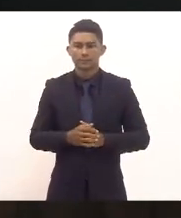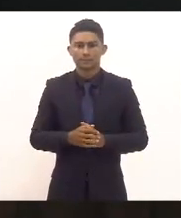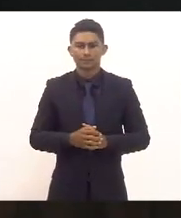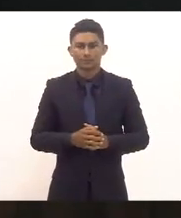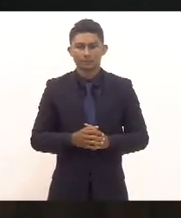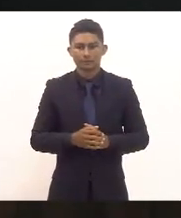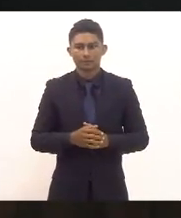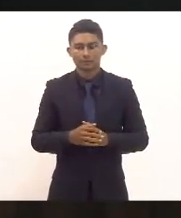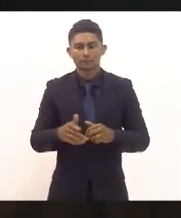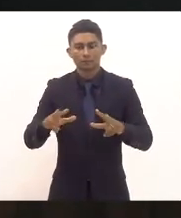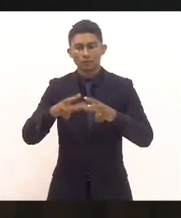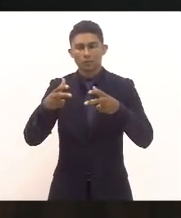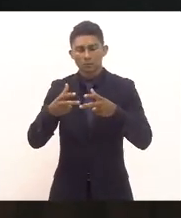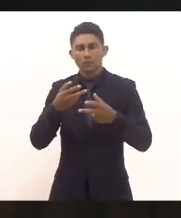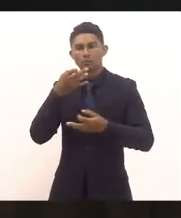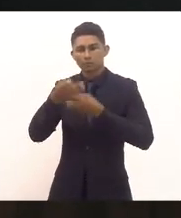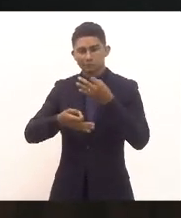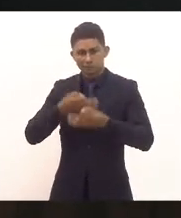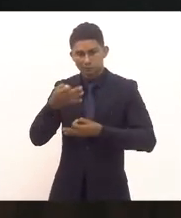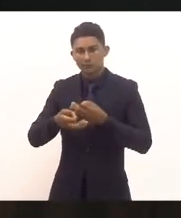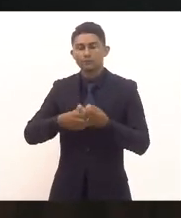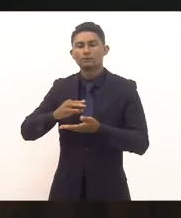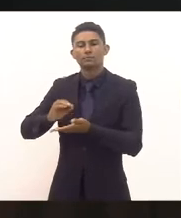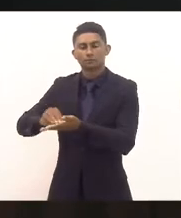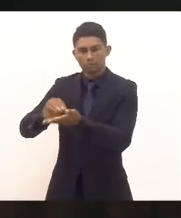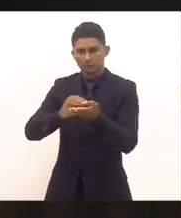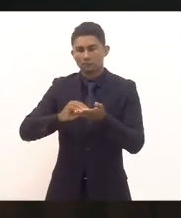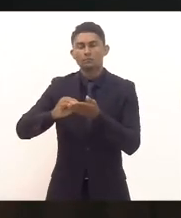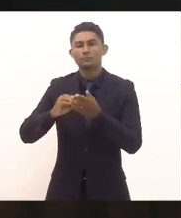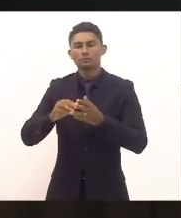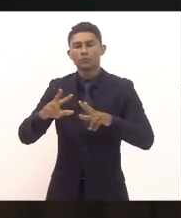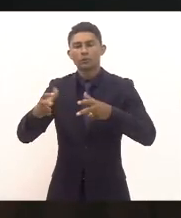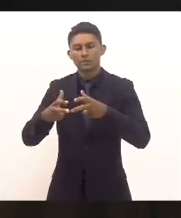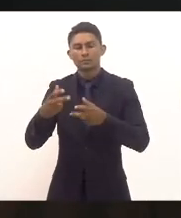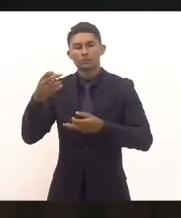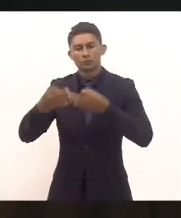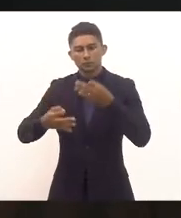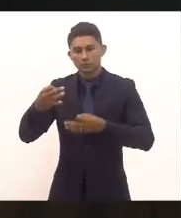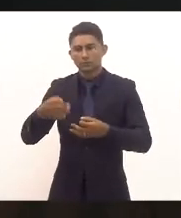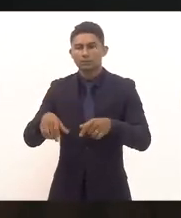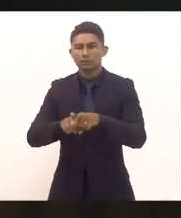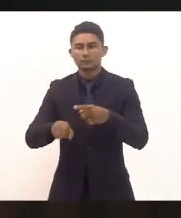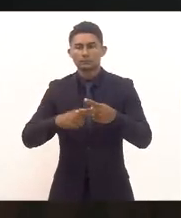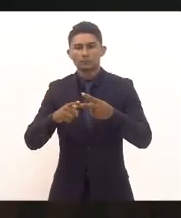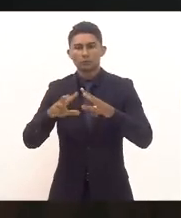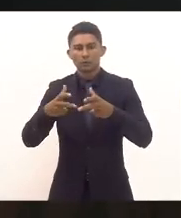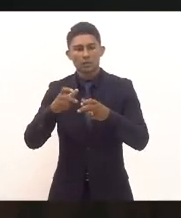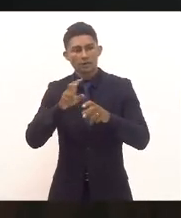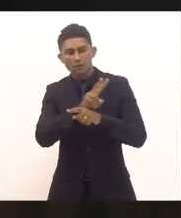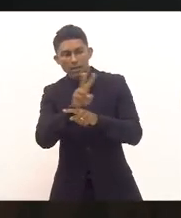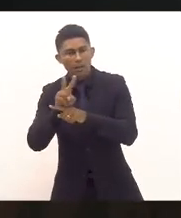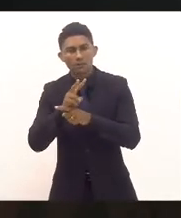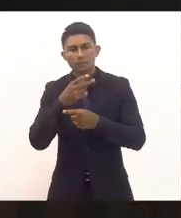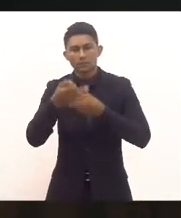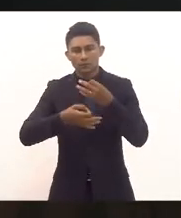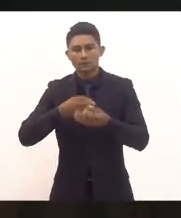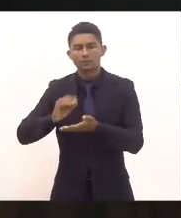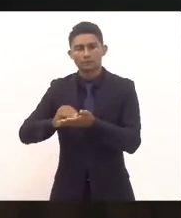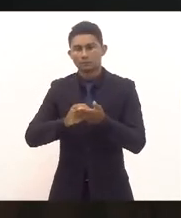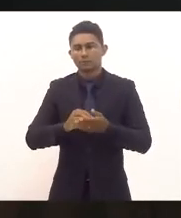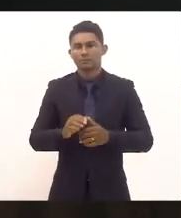perdendo de pareceres das comissões condição Justiça saúde Ciência Tecnologia de orçamento Finanças fiscalização financeira e controle